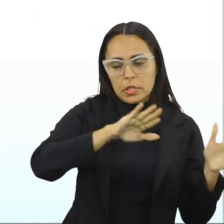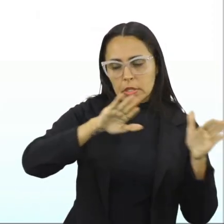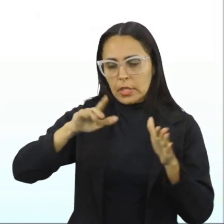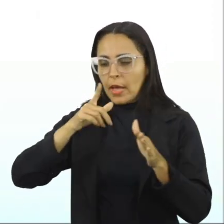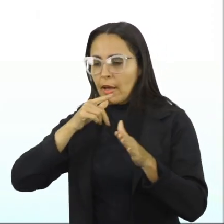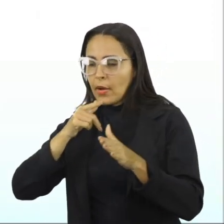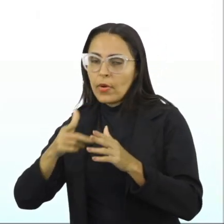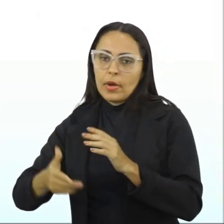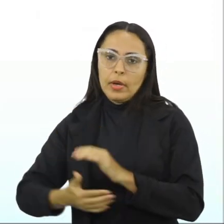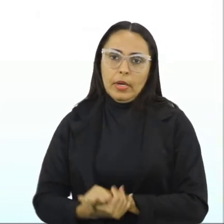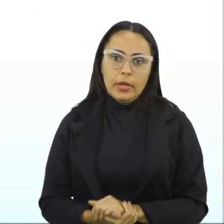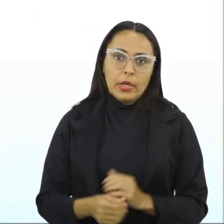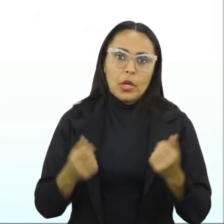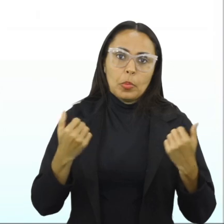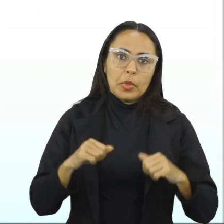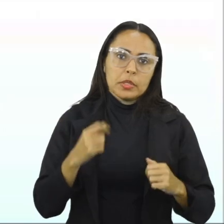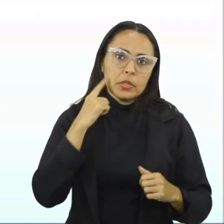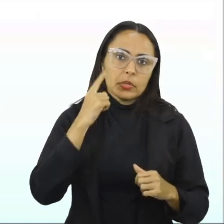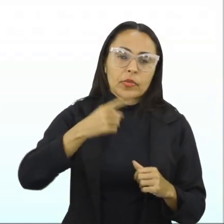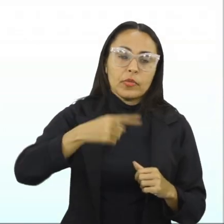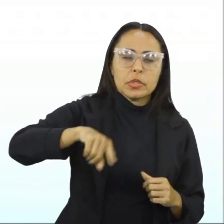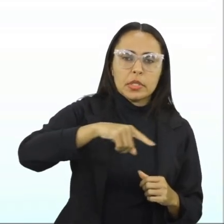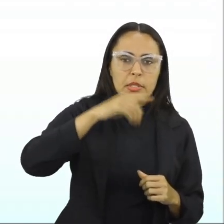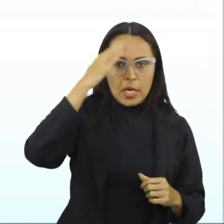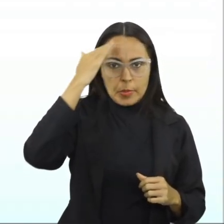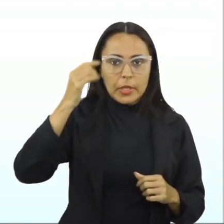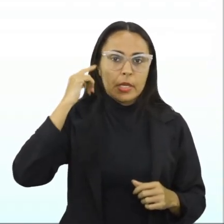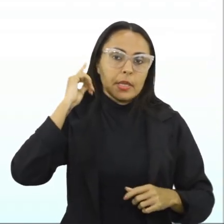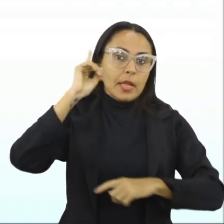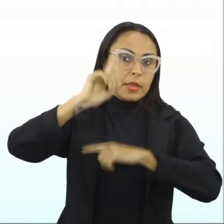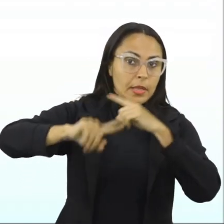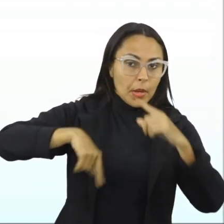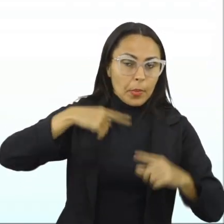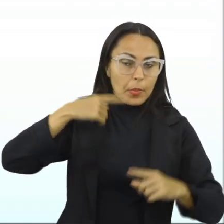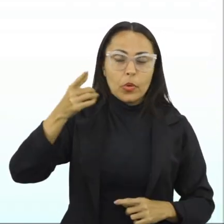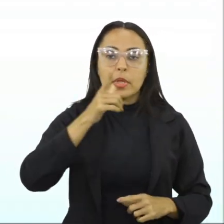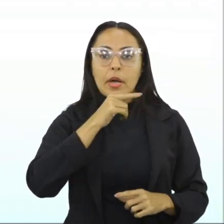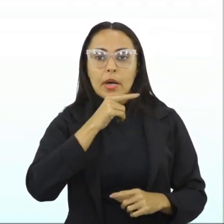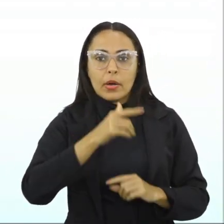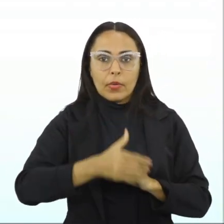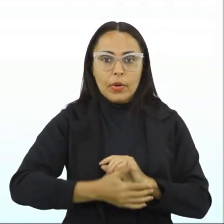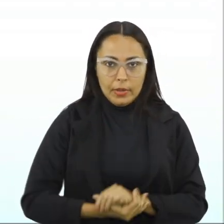água, aí vê. Eu preciso que você saiba que depois da